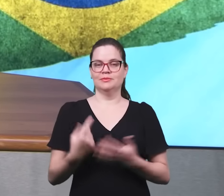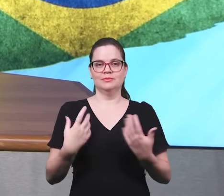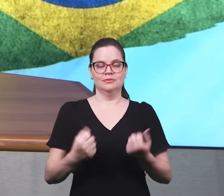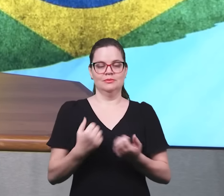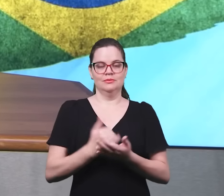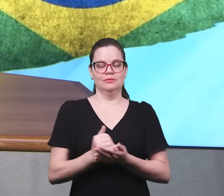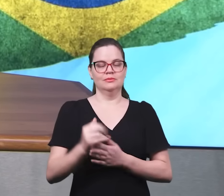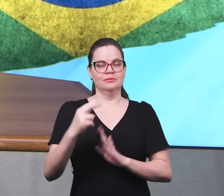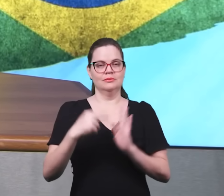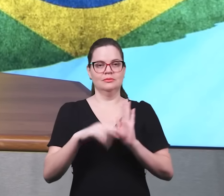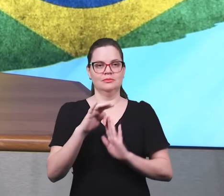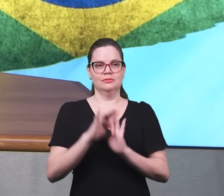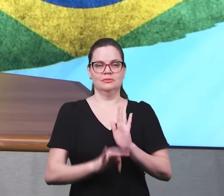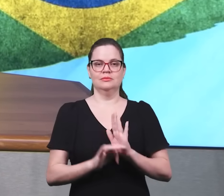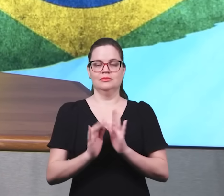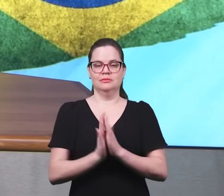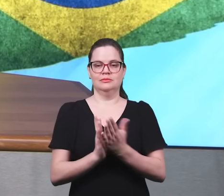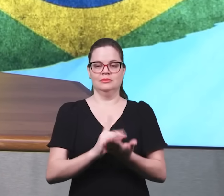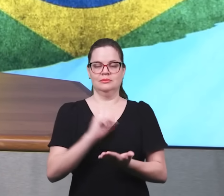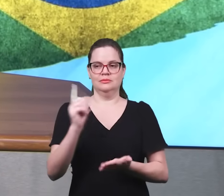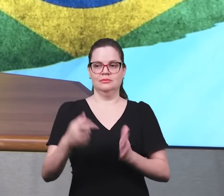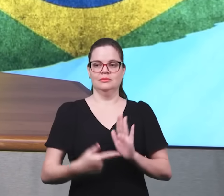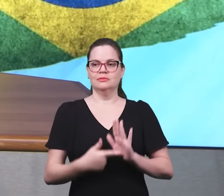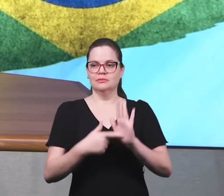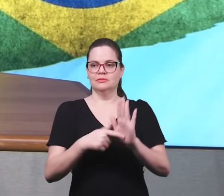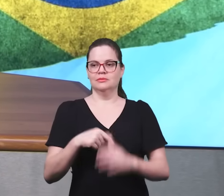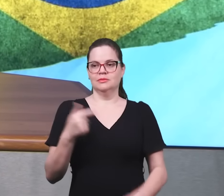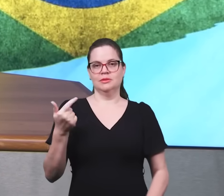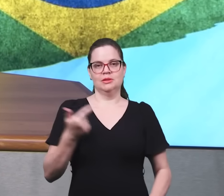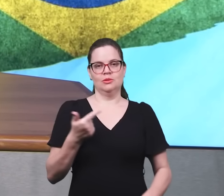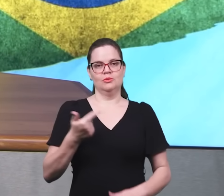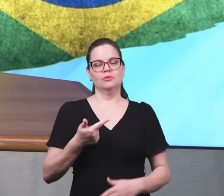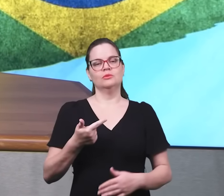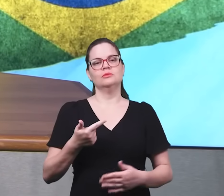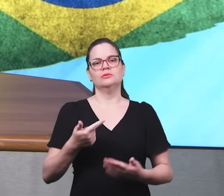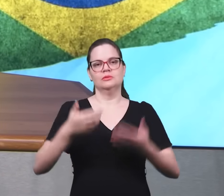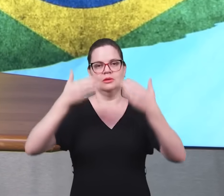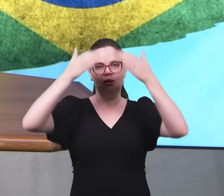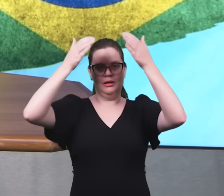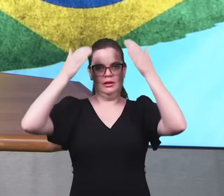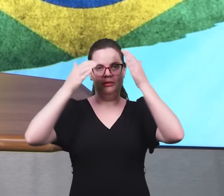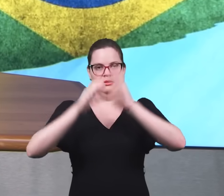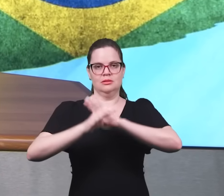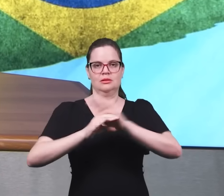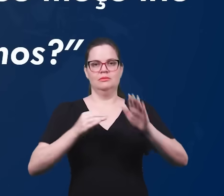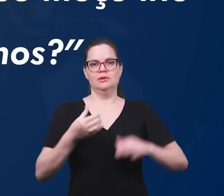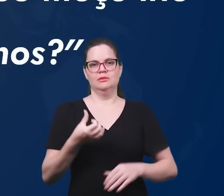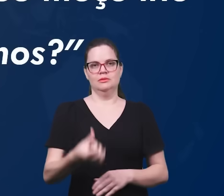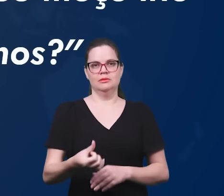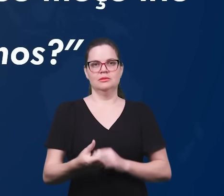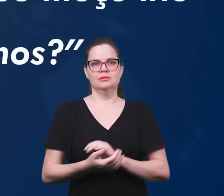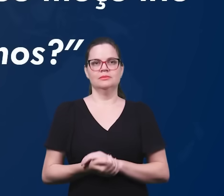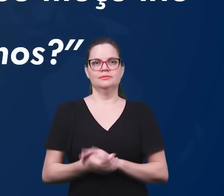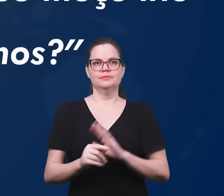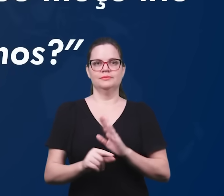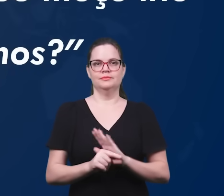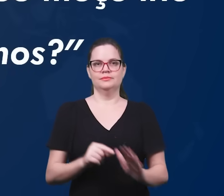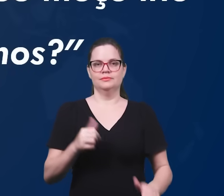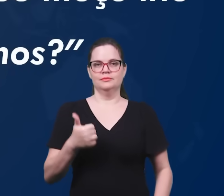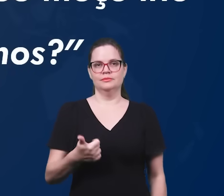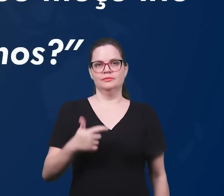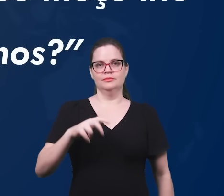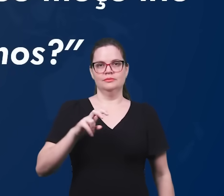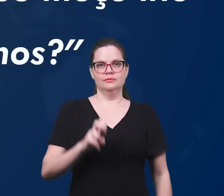com um texto na Palavra do Senhor, que está descrito no segundo livro dos Reis, no capítulo 6, no